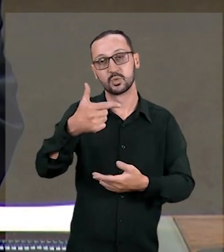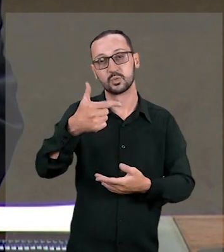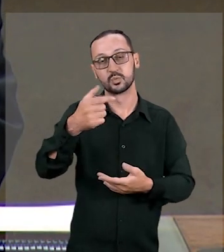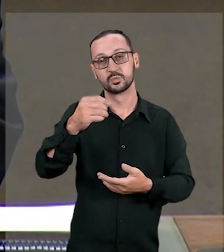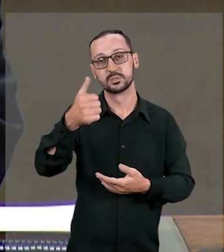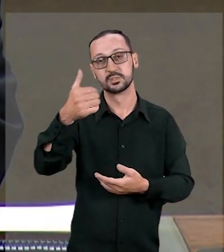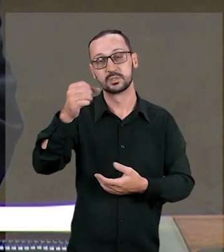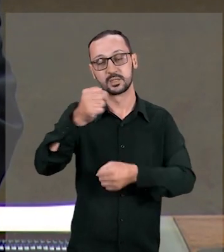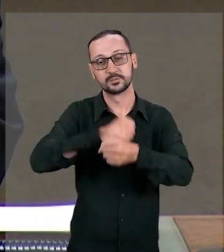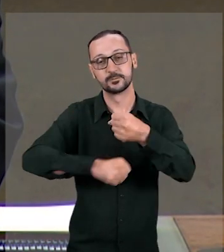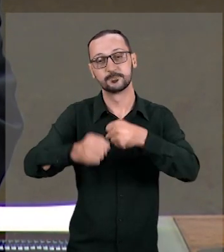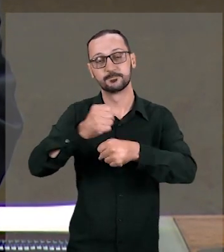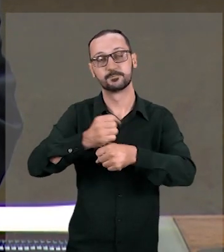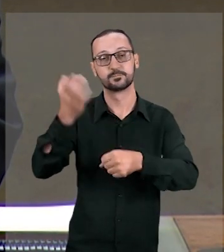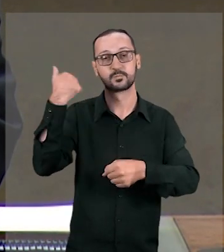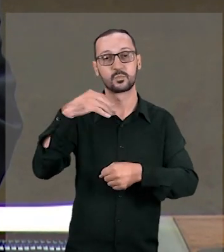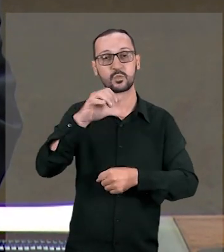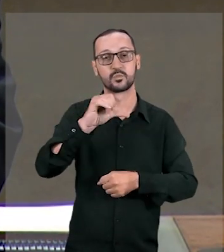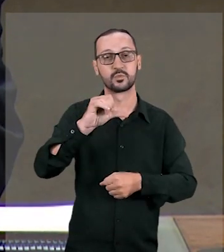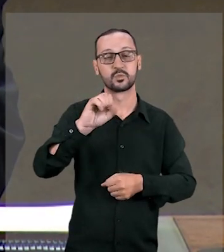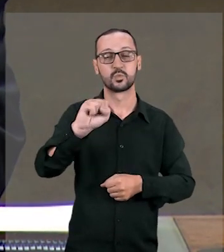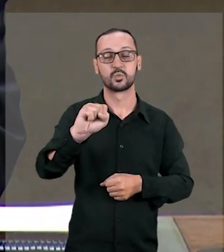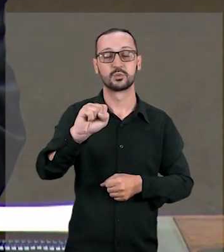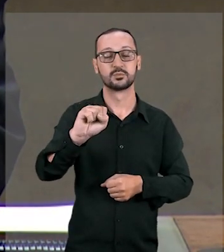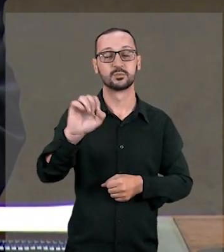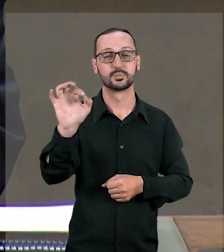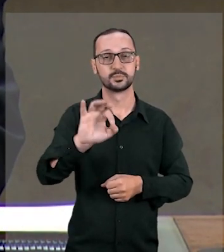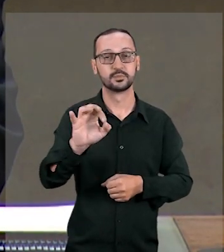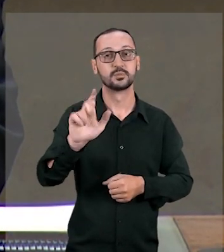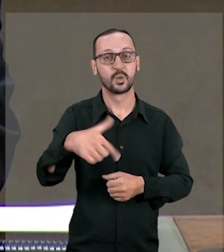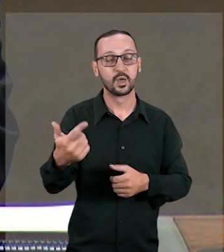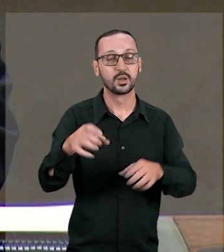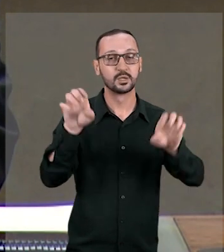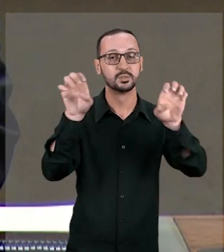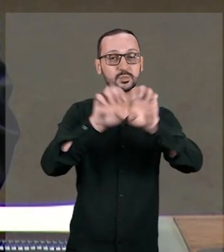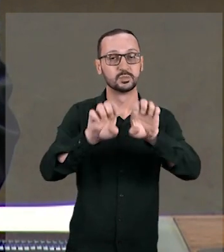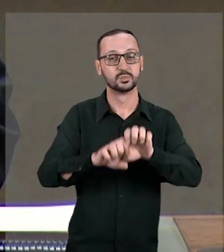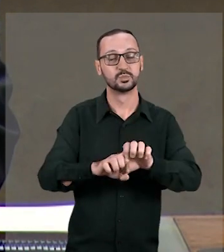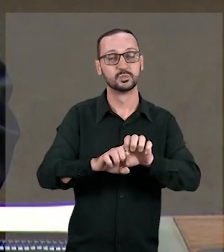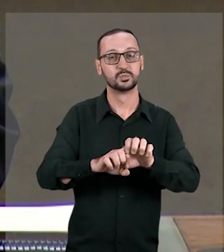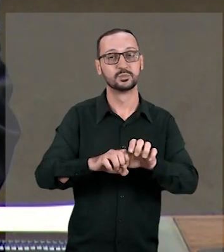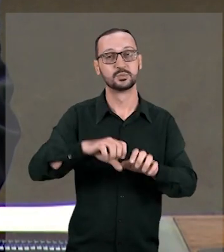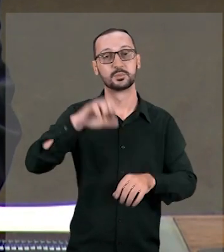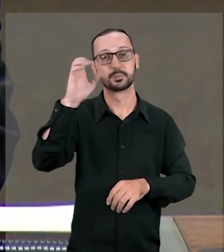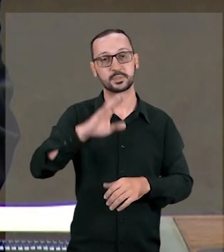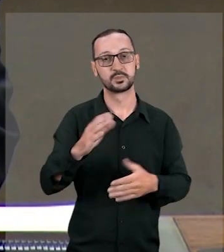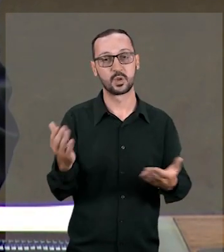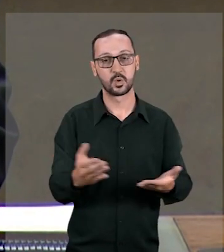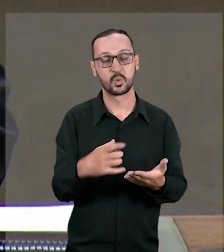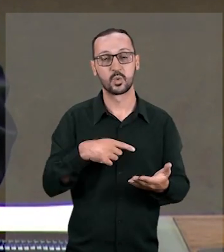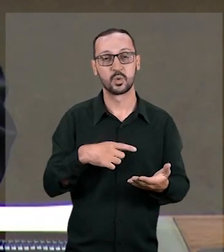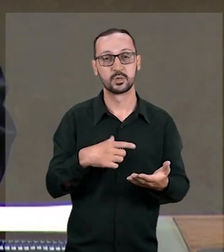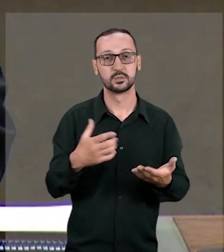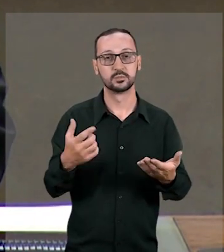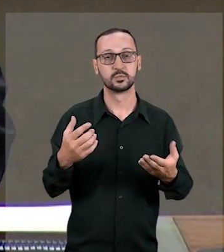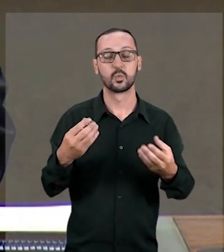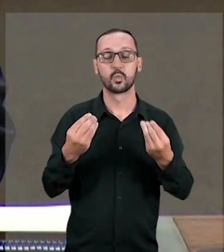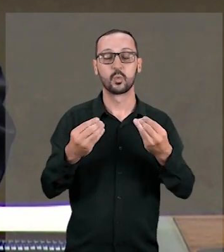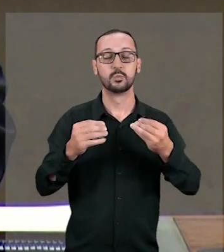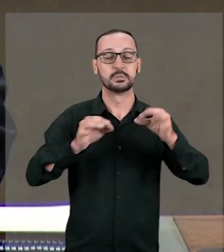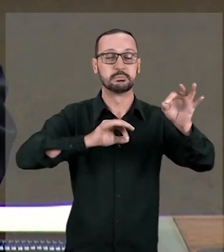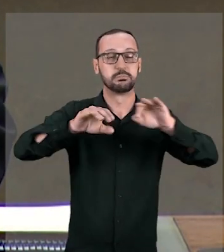anos atrás. 98%. Essa era a infraestrutura do Brasil. Agora, a